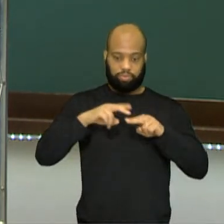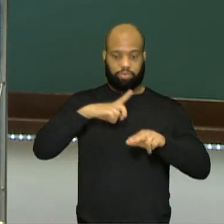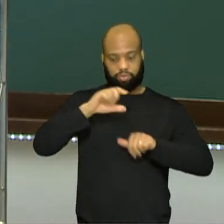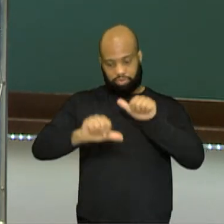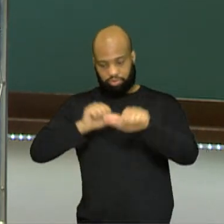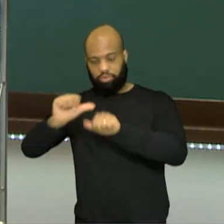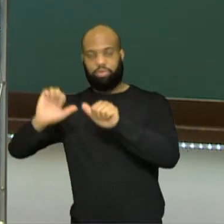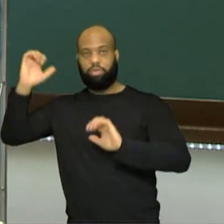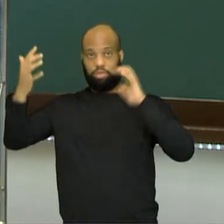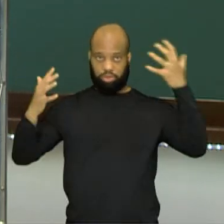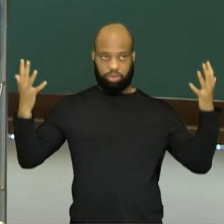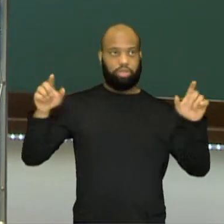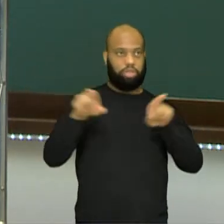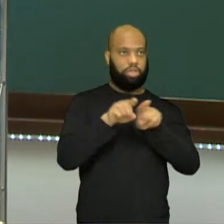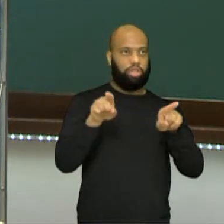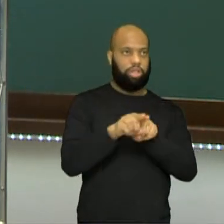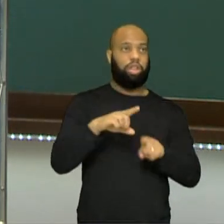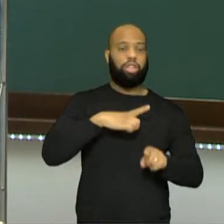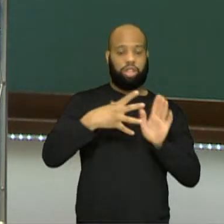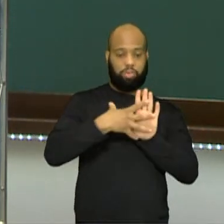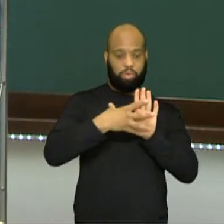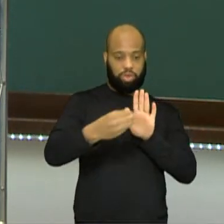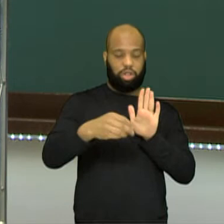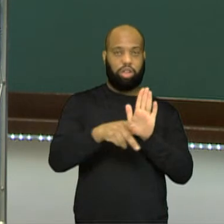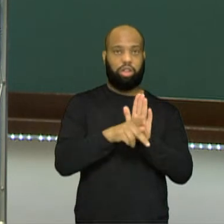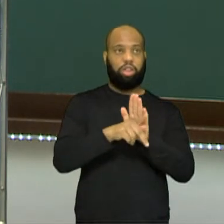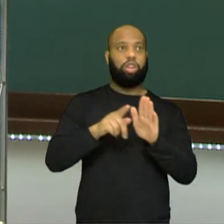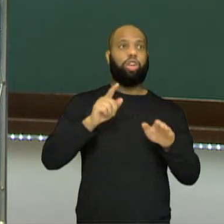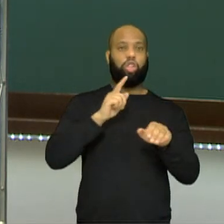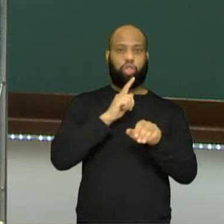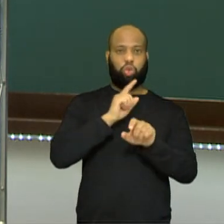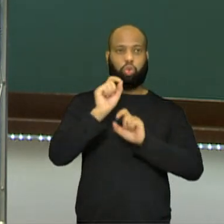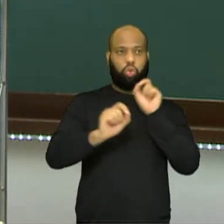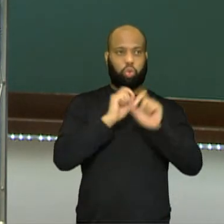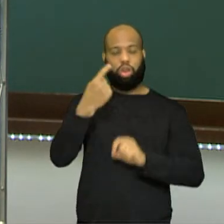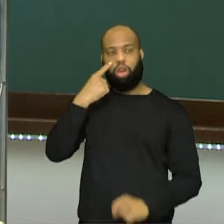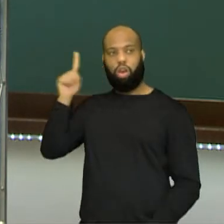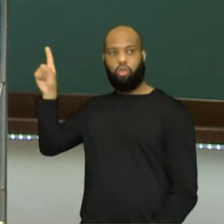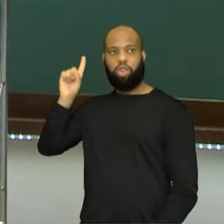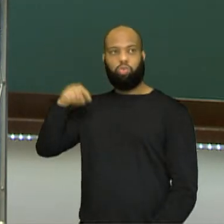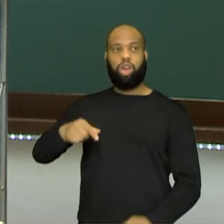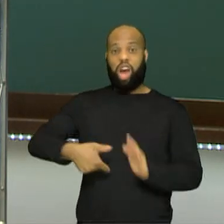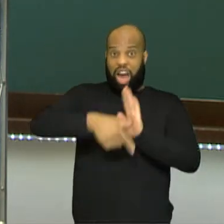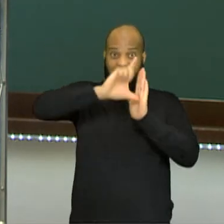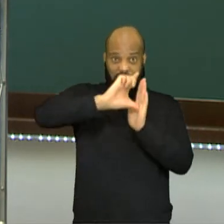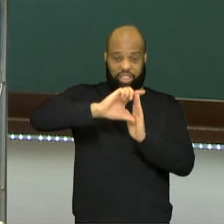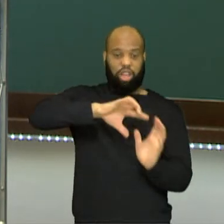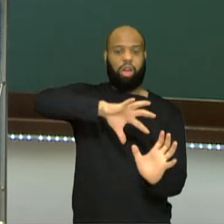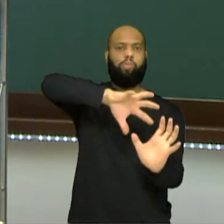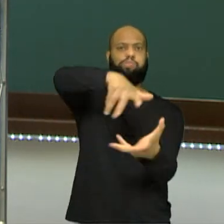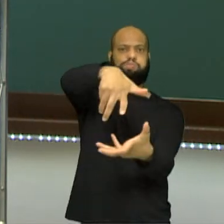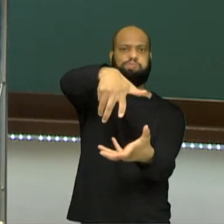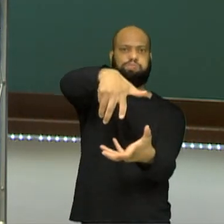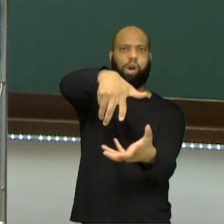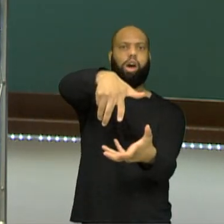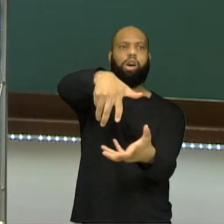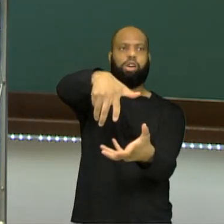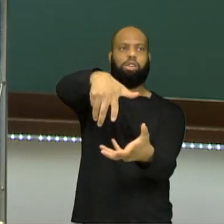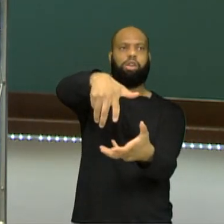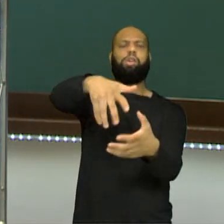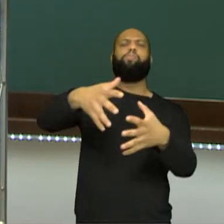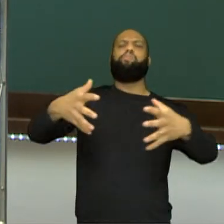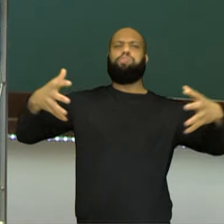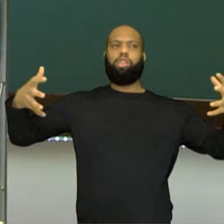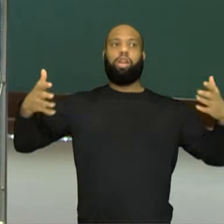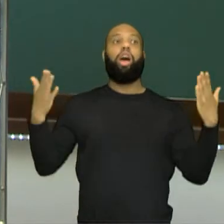que nós vemos acontecer do modelo geocêntrico, aqui a Terra poderosa, no centro do universo, e agora nós vamos ver que o Sol,